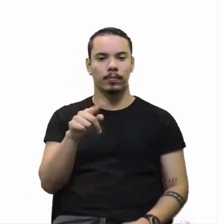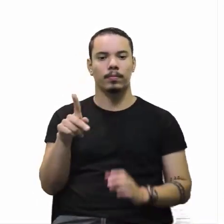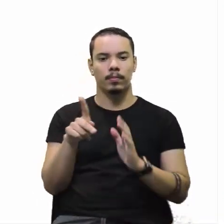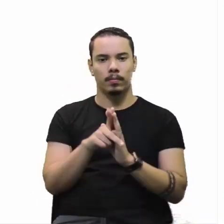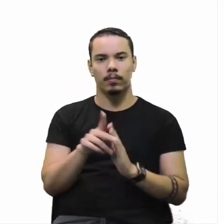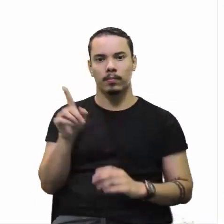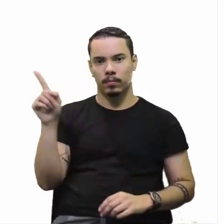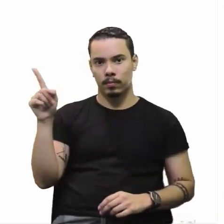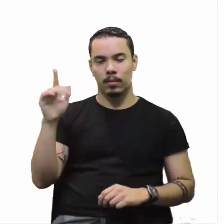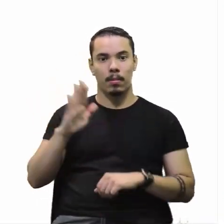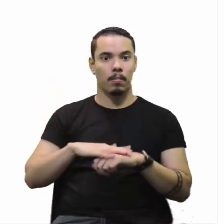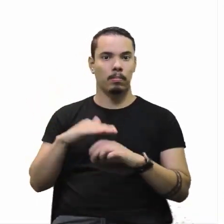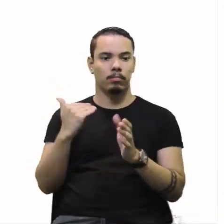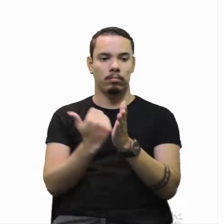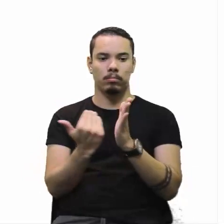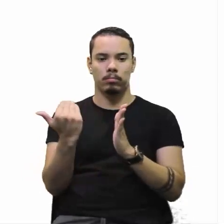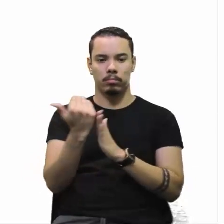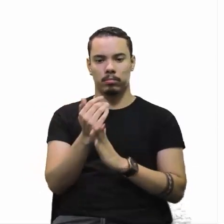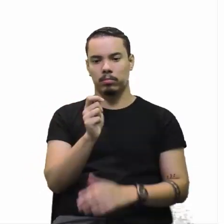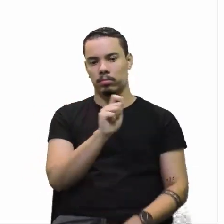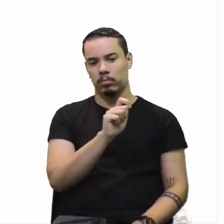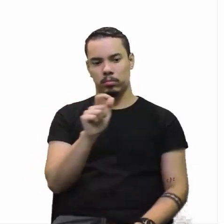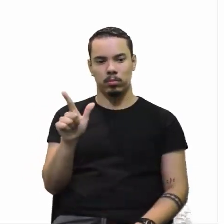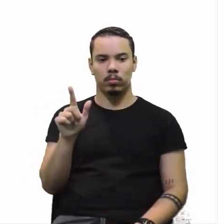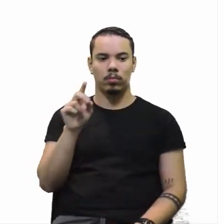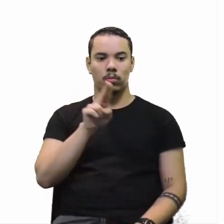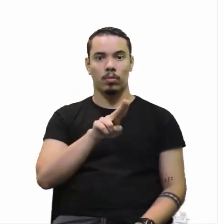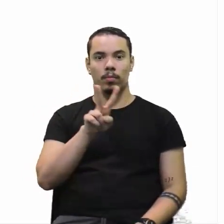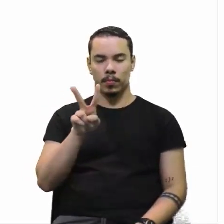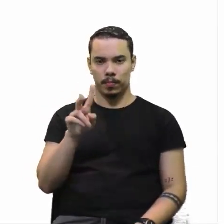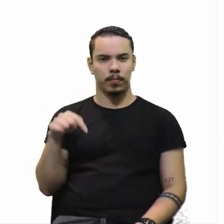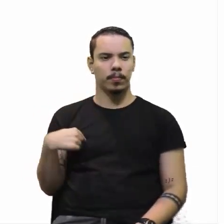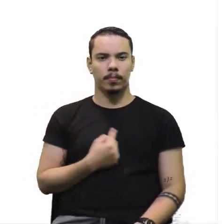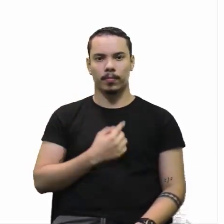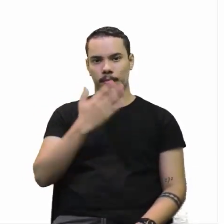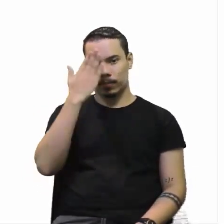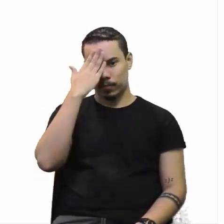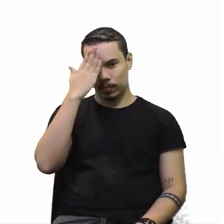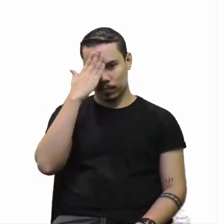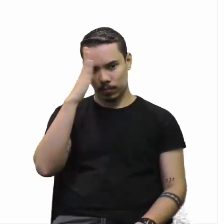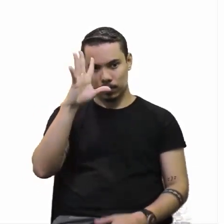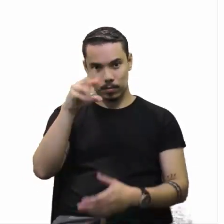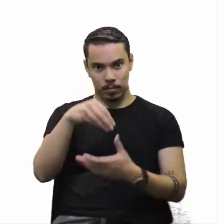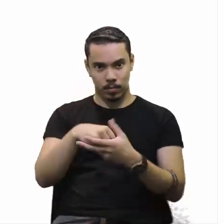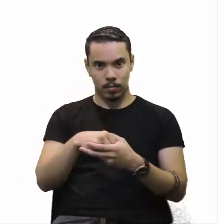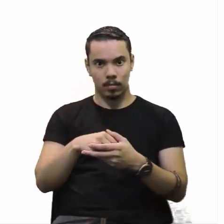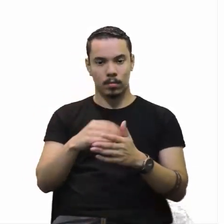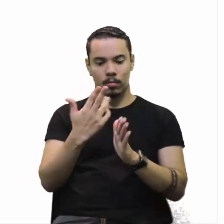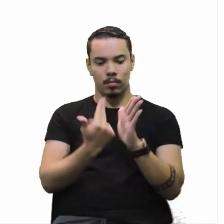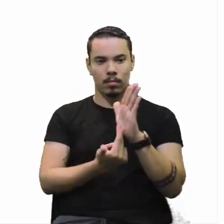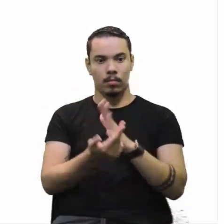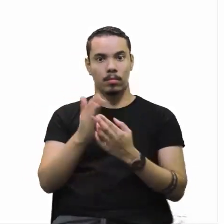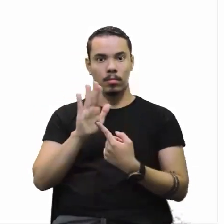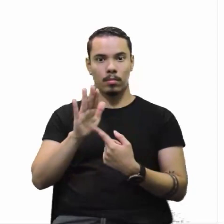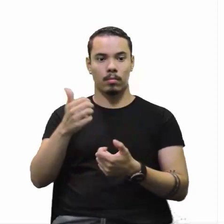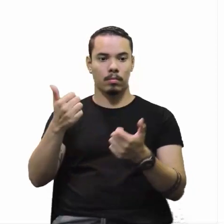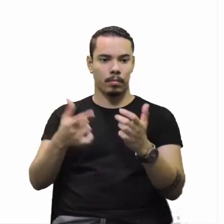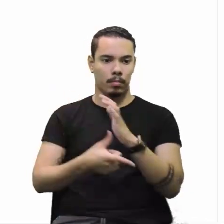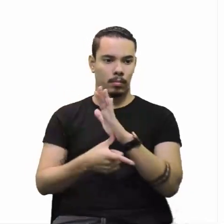com frequência maiores que as das ondas ultravioletas. Nós vimos naquele espectro eletromagnético dado lá,